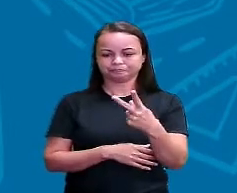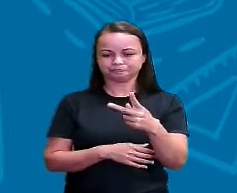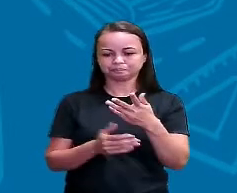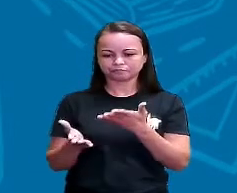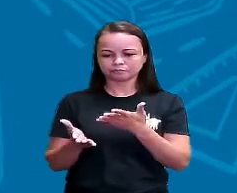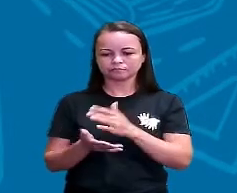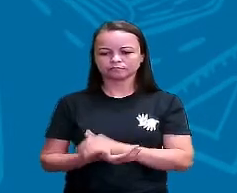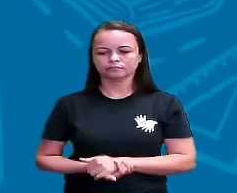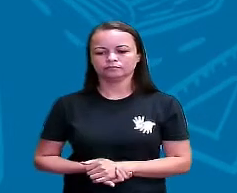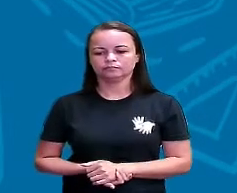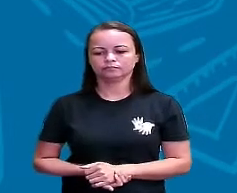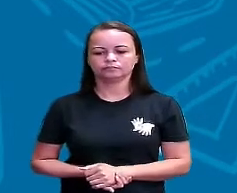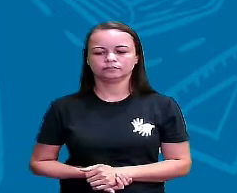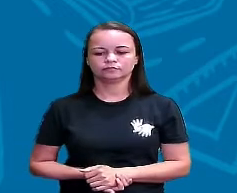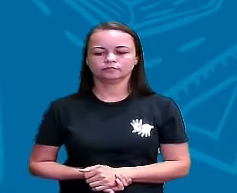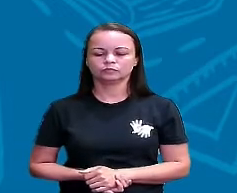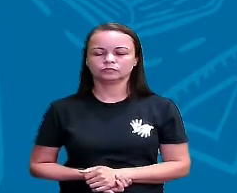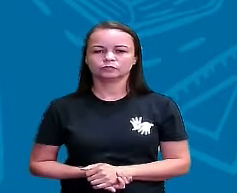Opa.